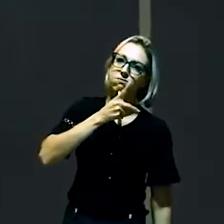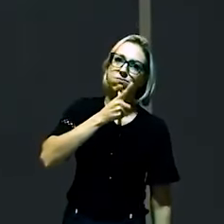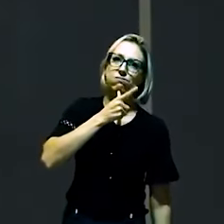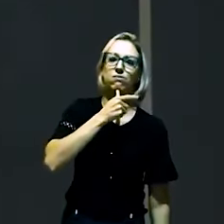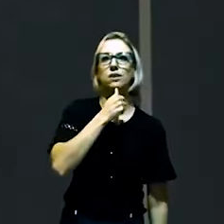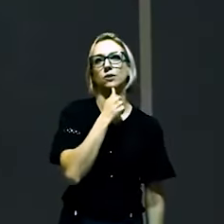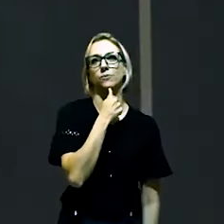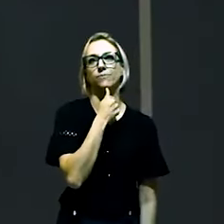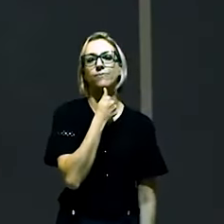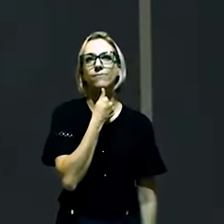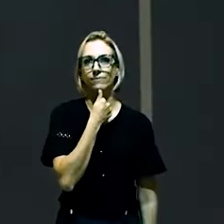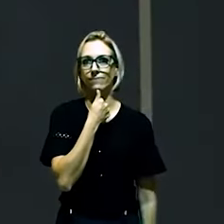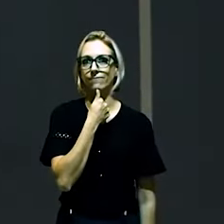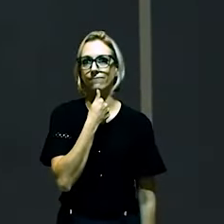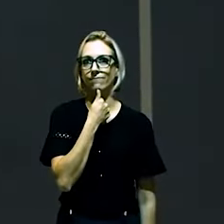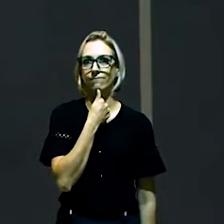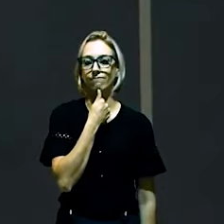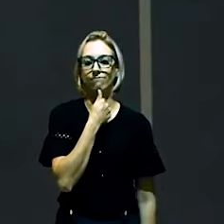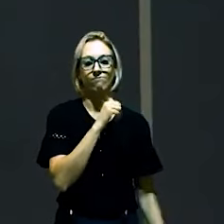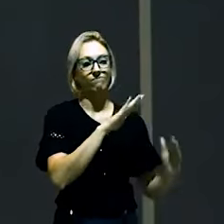É o envolvimento na escola,